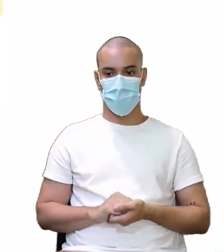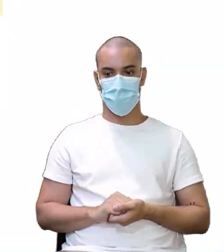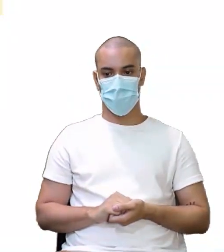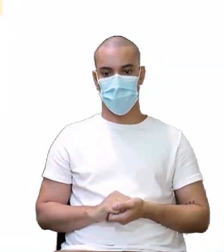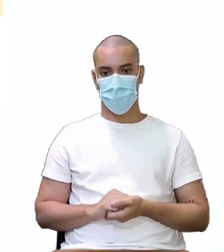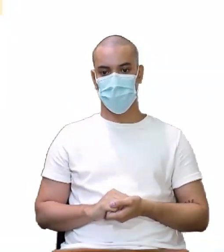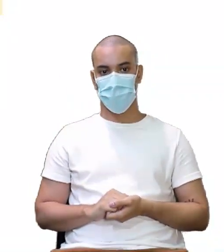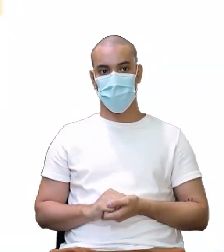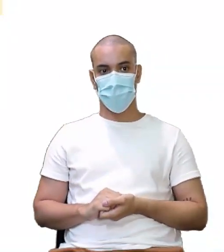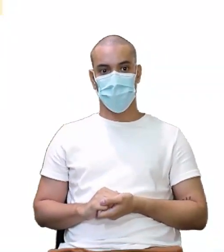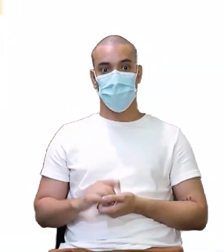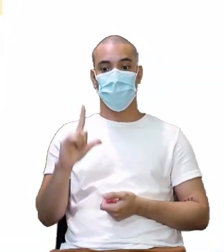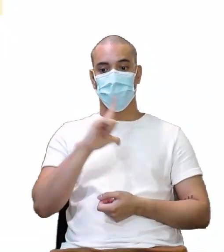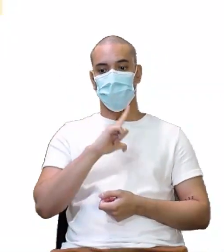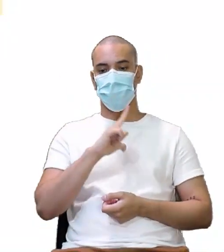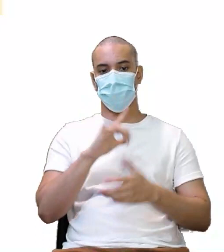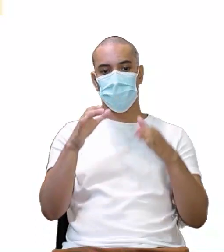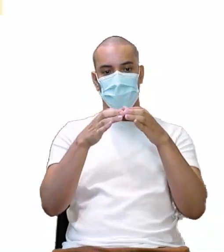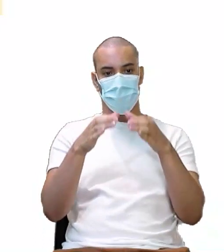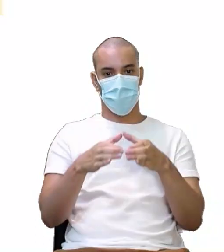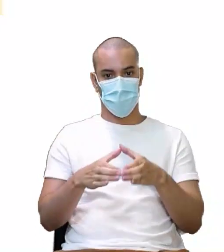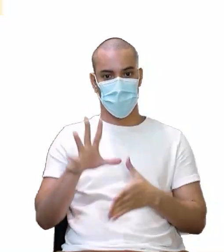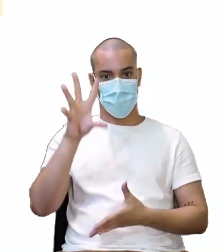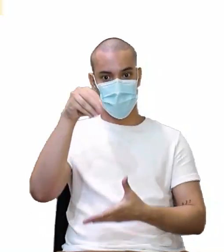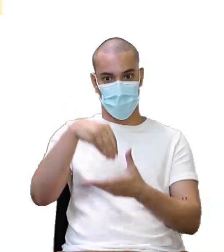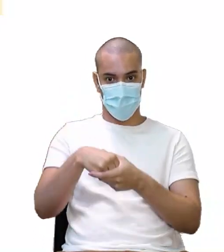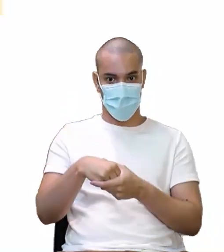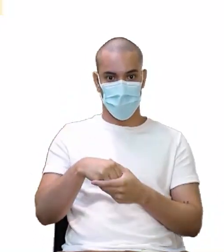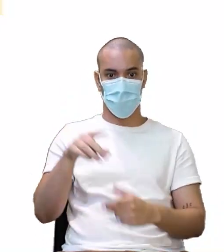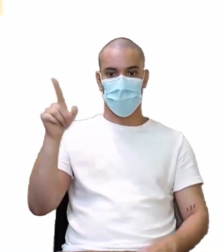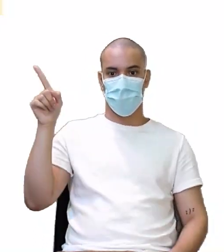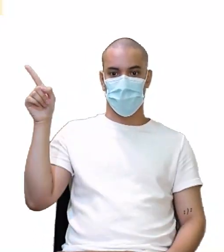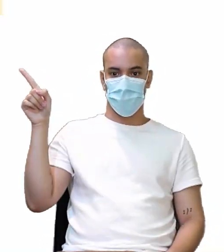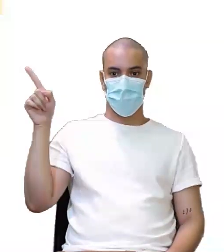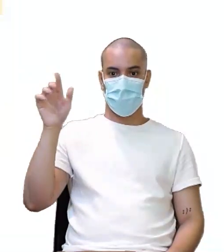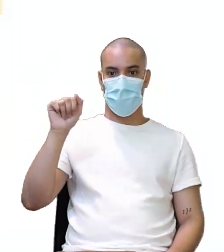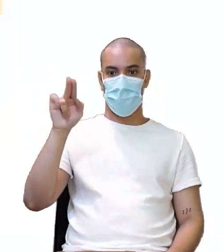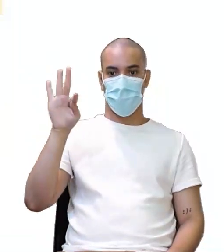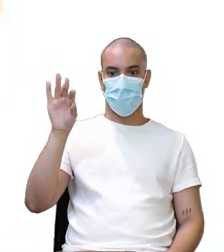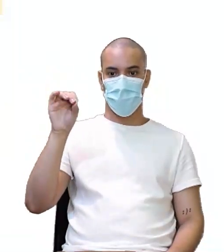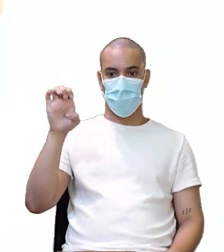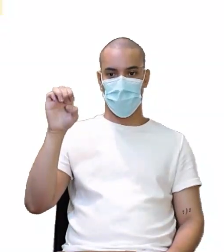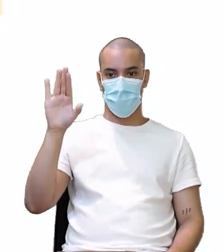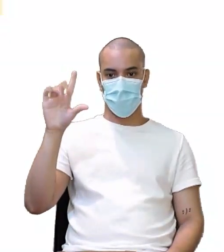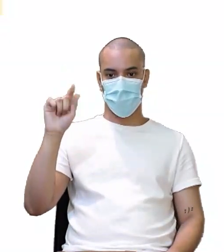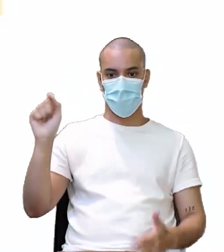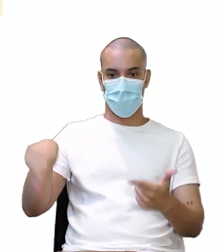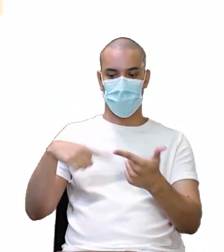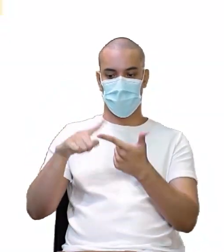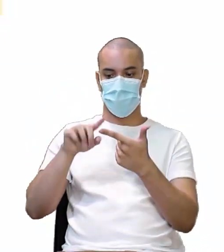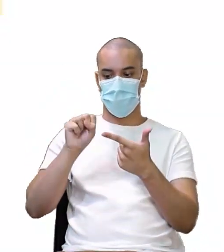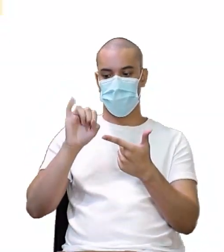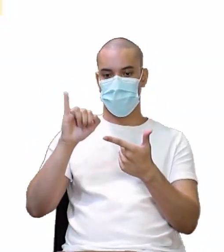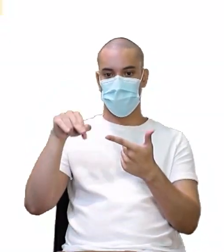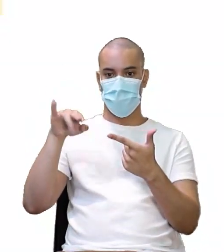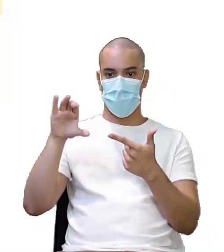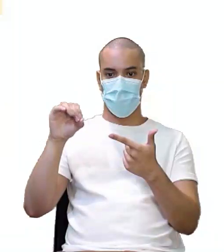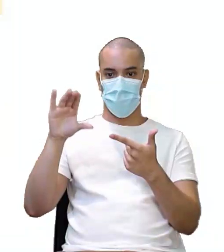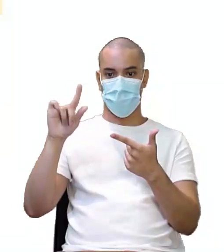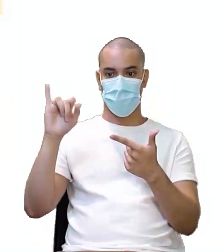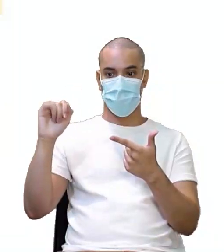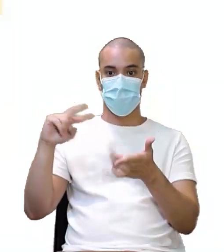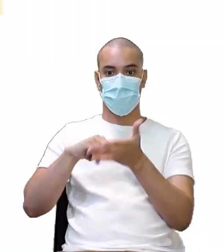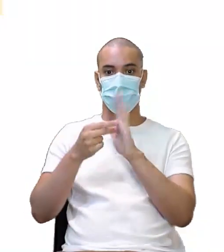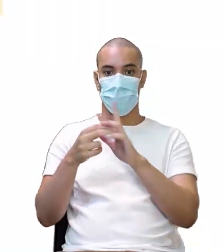Tá? A gente tem as subdivisões aí dentro da ecologia: autoecologia e cinecologia. A autoecologia está